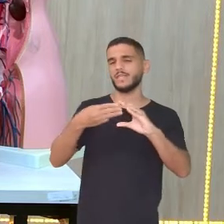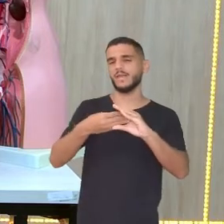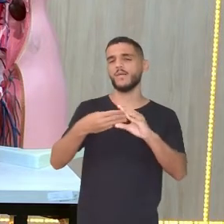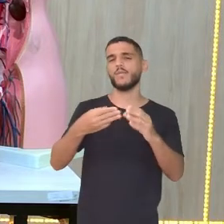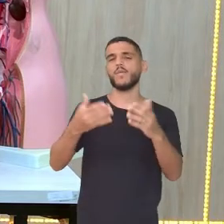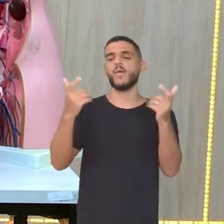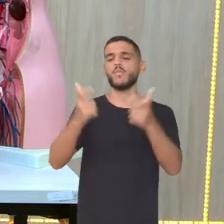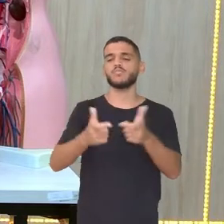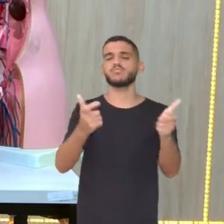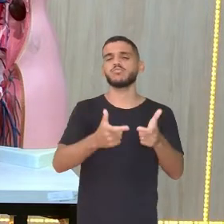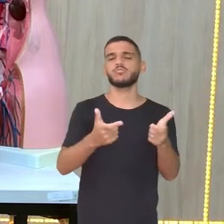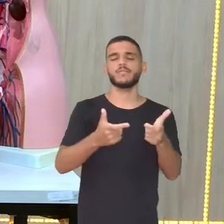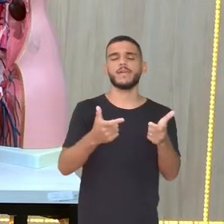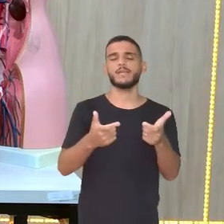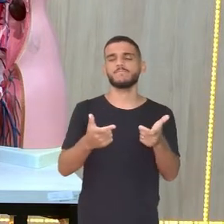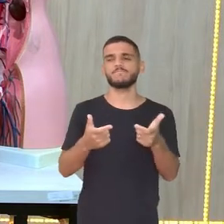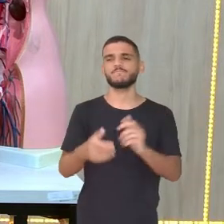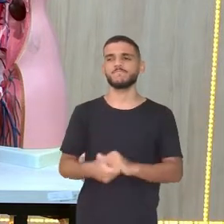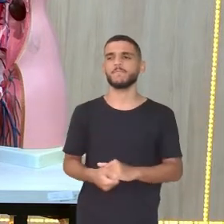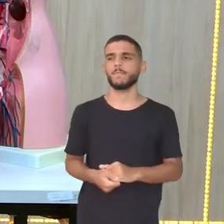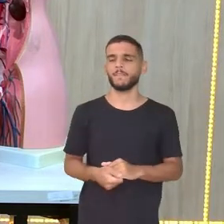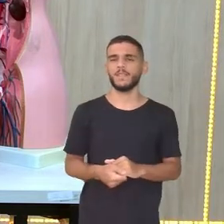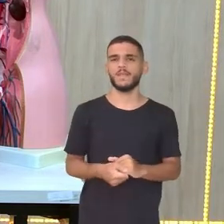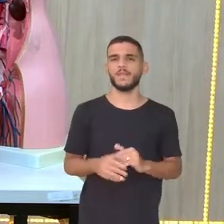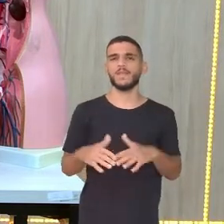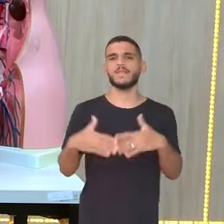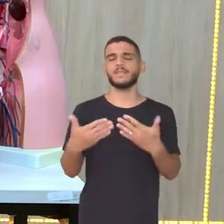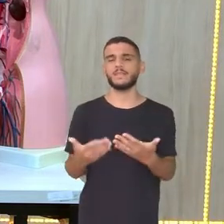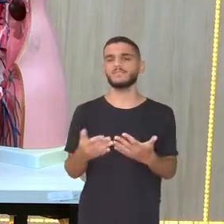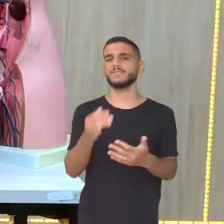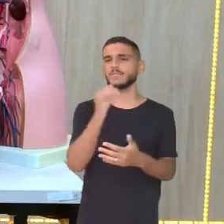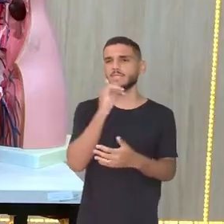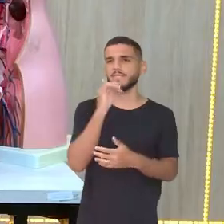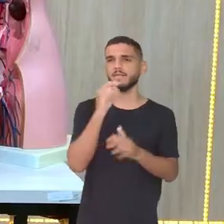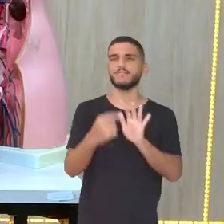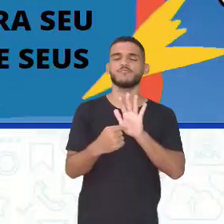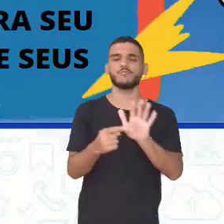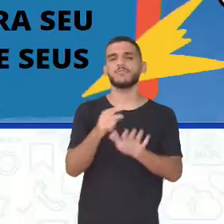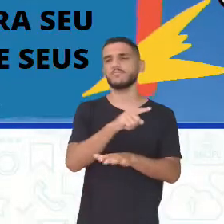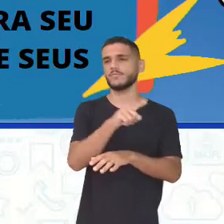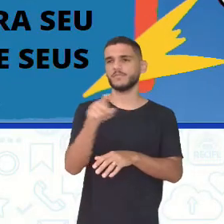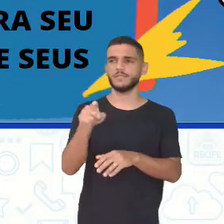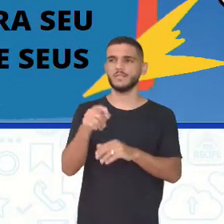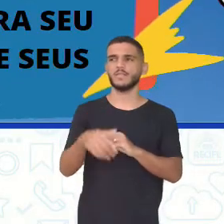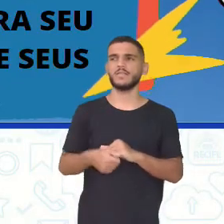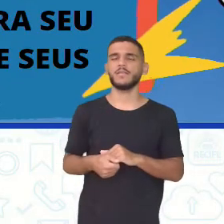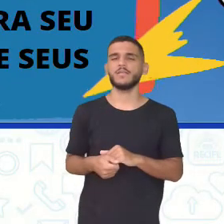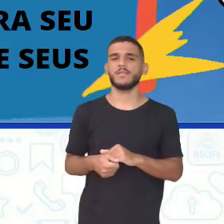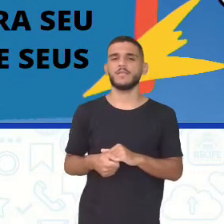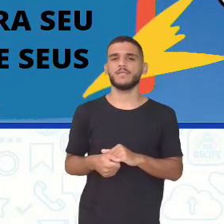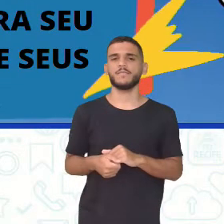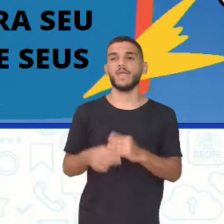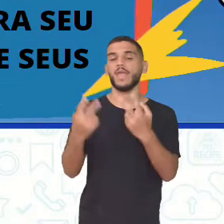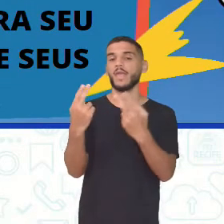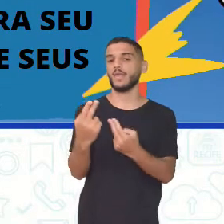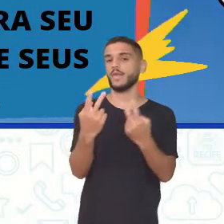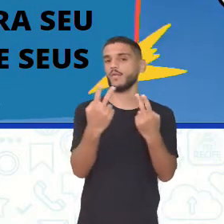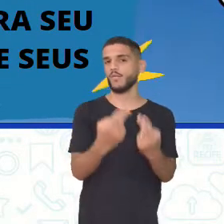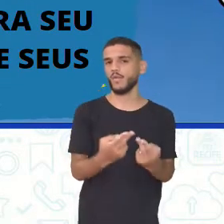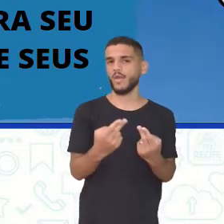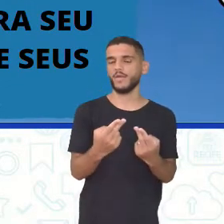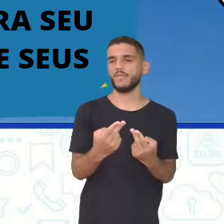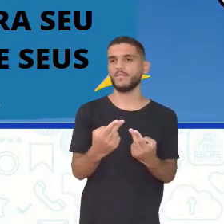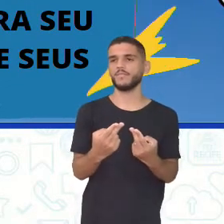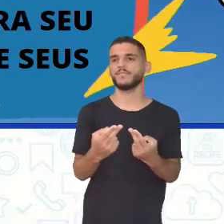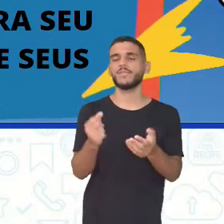elas estão localizadas? Será que esses exemplos que eu trouxe aqui para vocês, né, que é a mesma atividade da aula